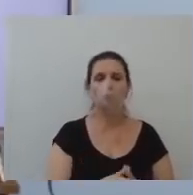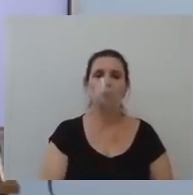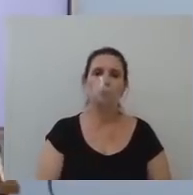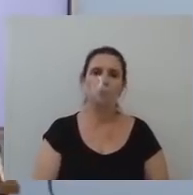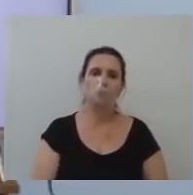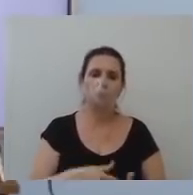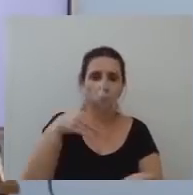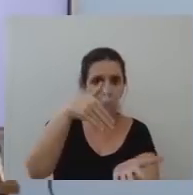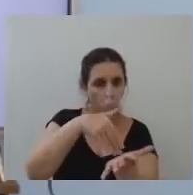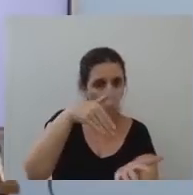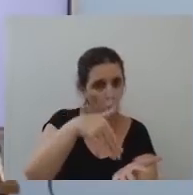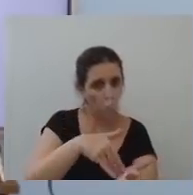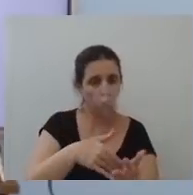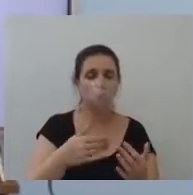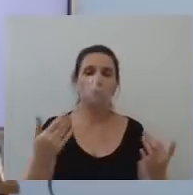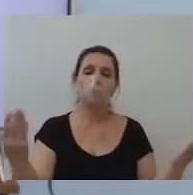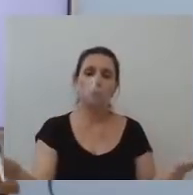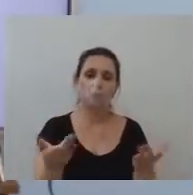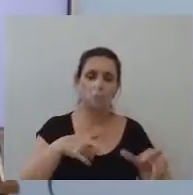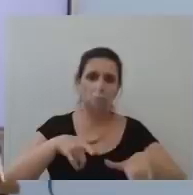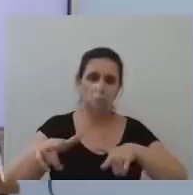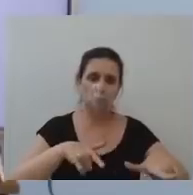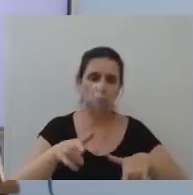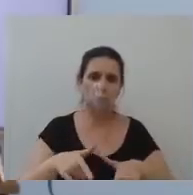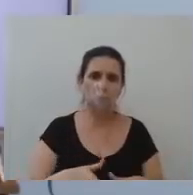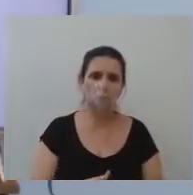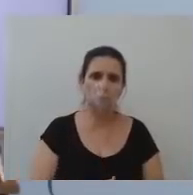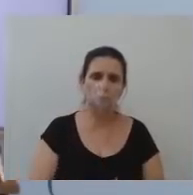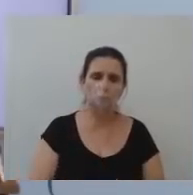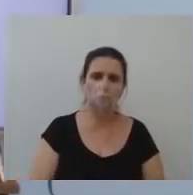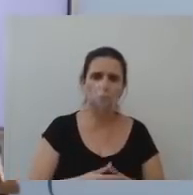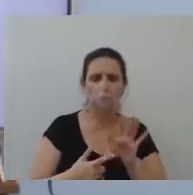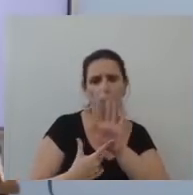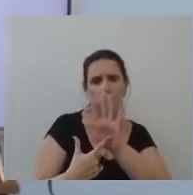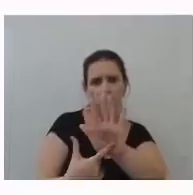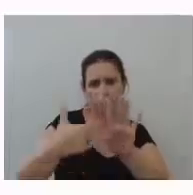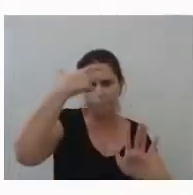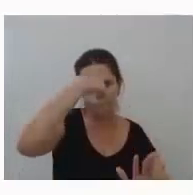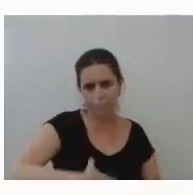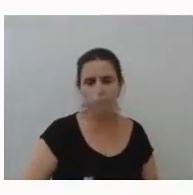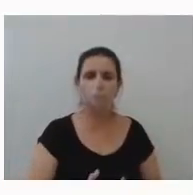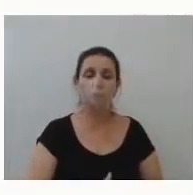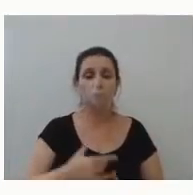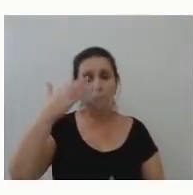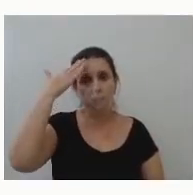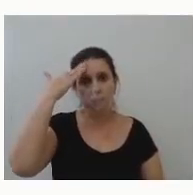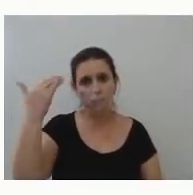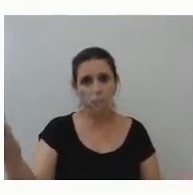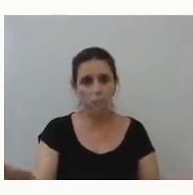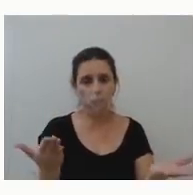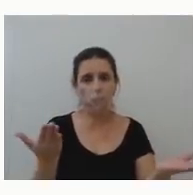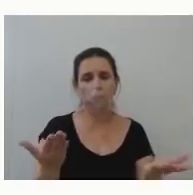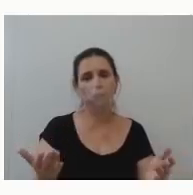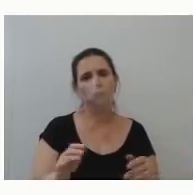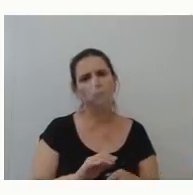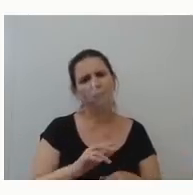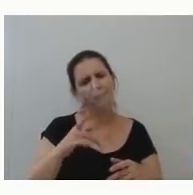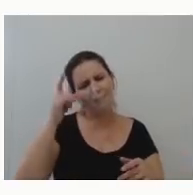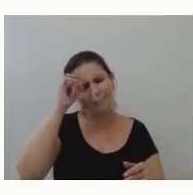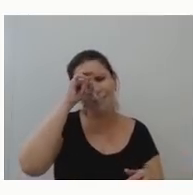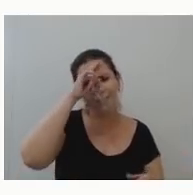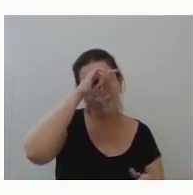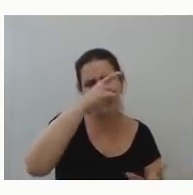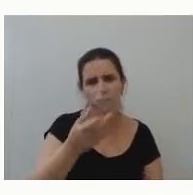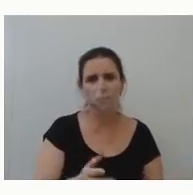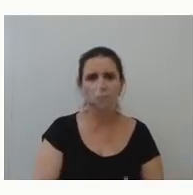o último que a gente vai trabalhar aqui, é em relação à apresentação pessoal. Eu sei que a gente está num momento, né, bem complicado,